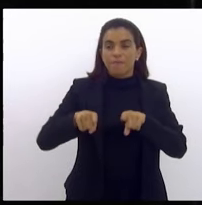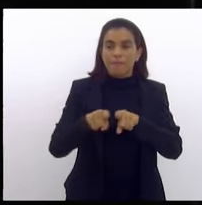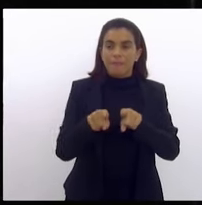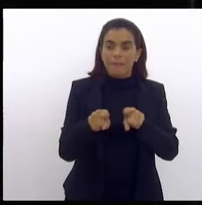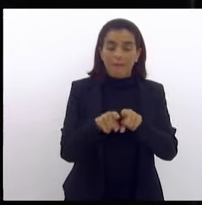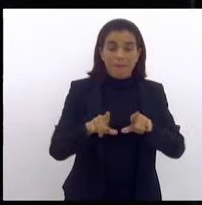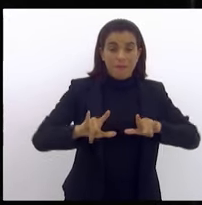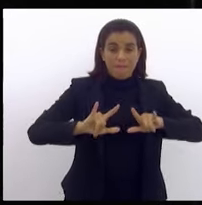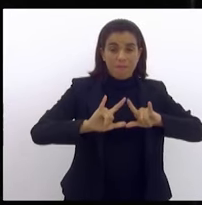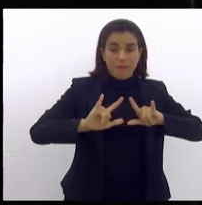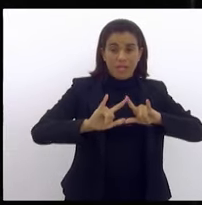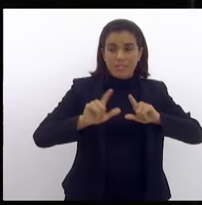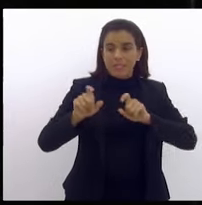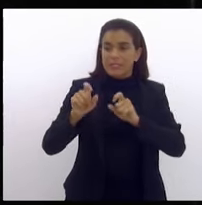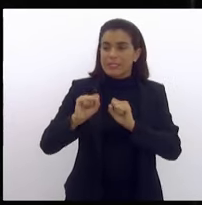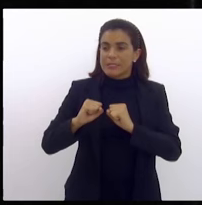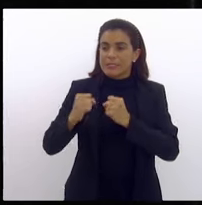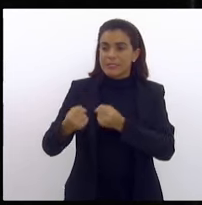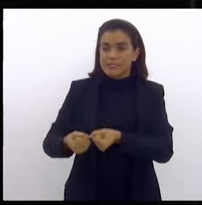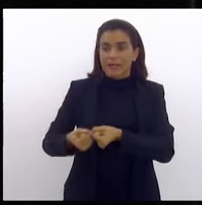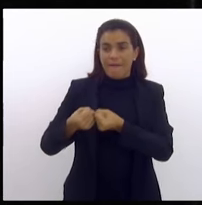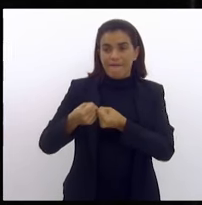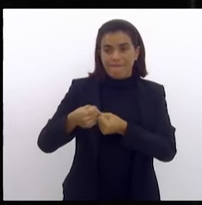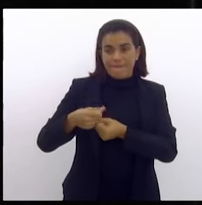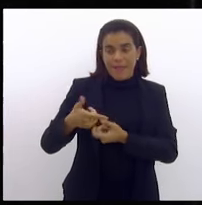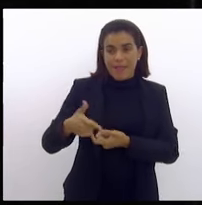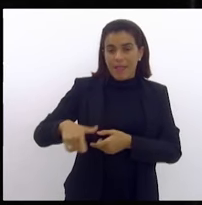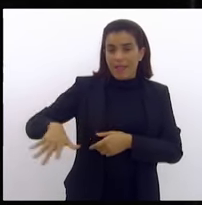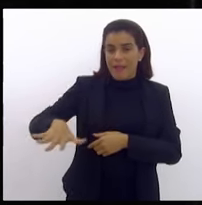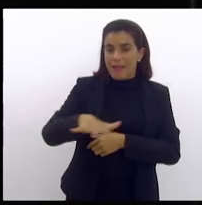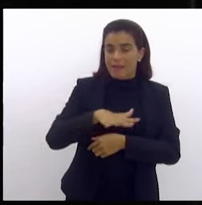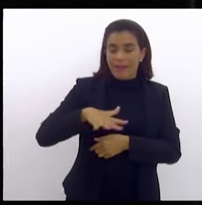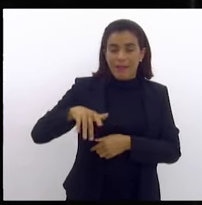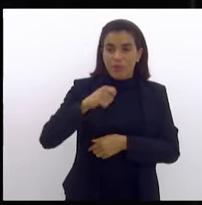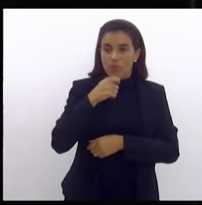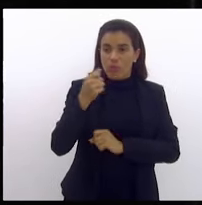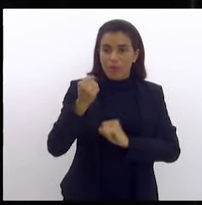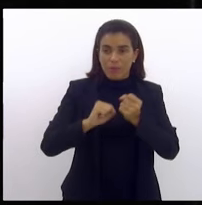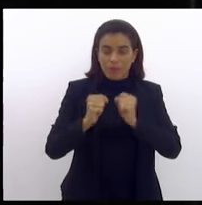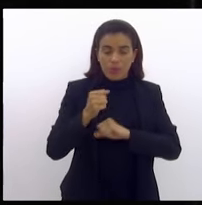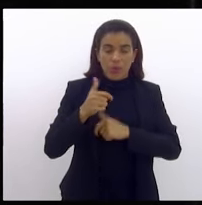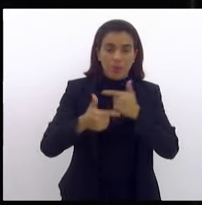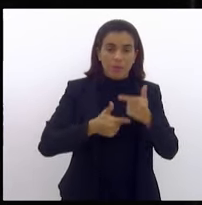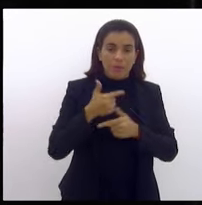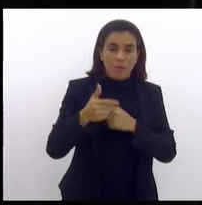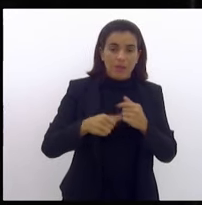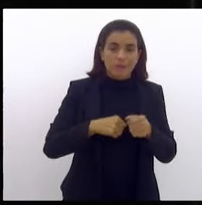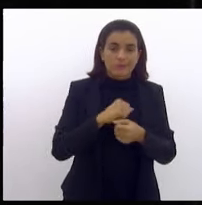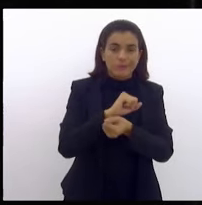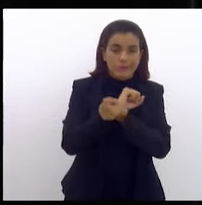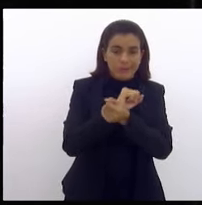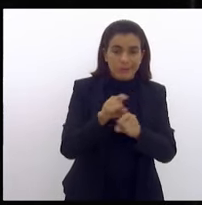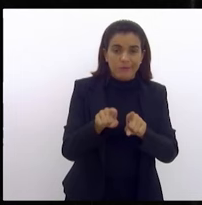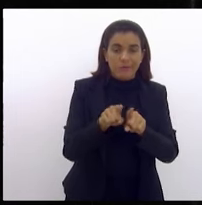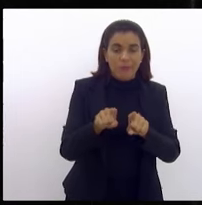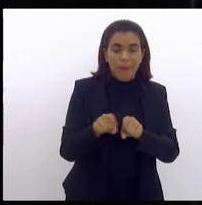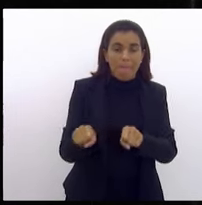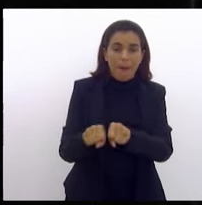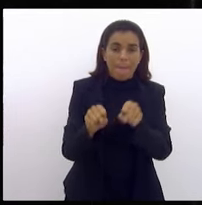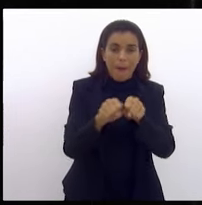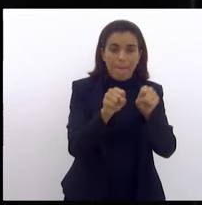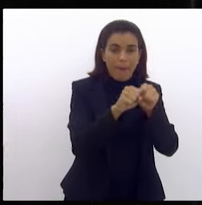de milícias que defendem o latifúndio improdutivo nesse país e o trabalho escravo, que defendem a degradação ambiental.